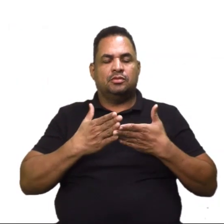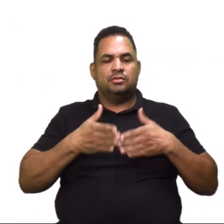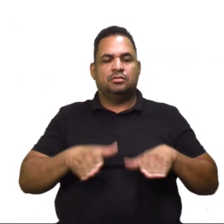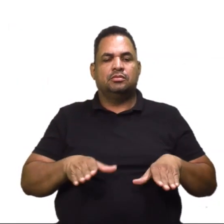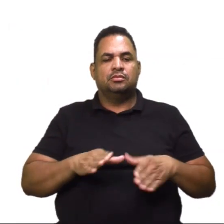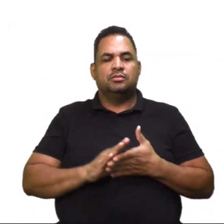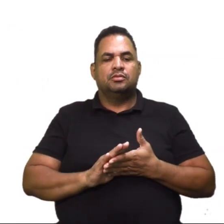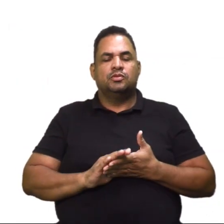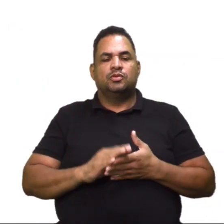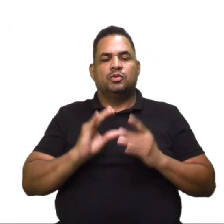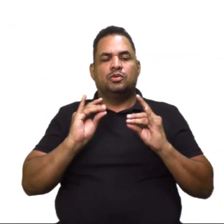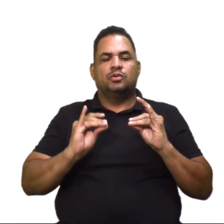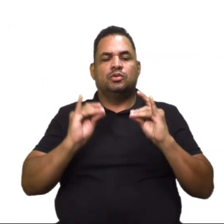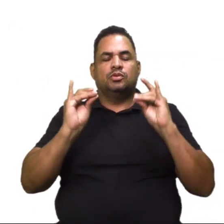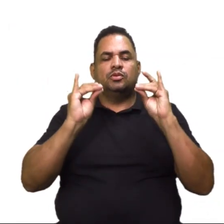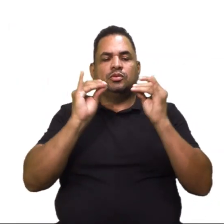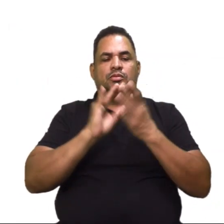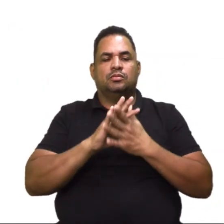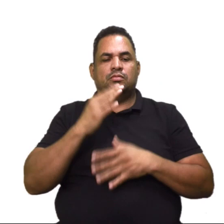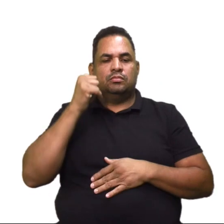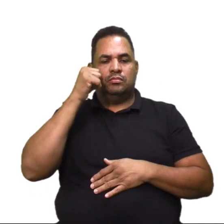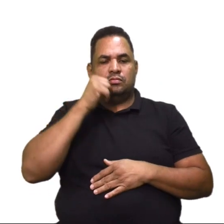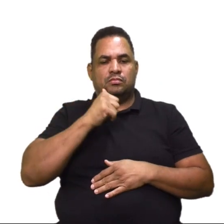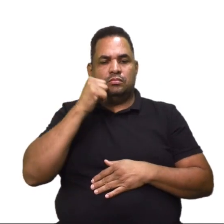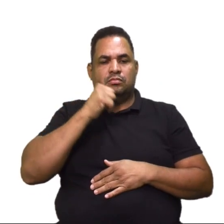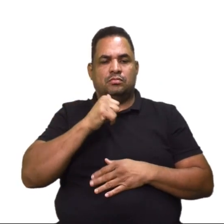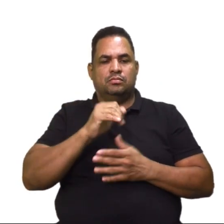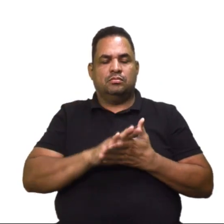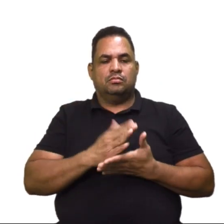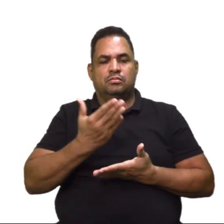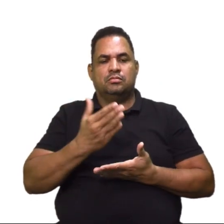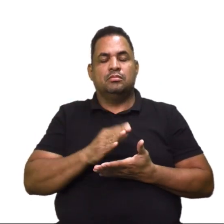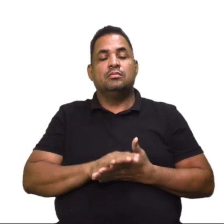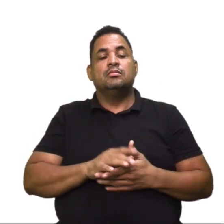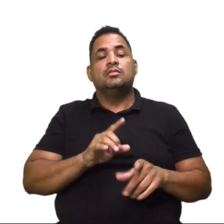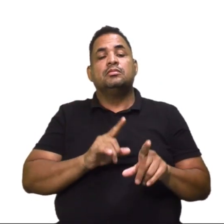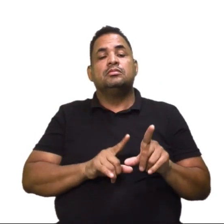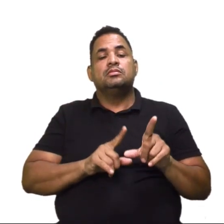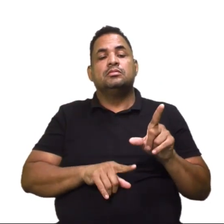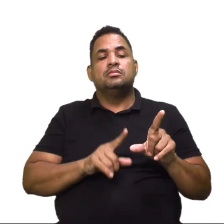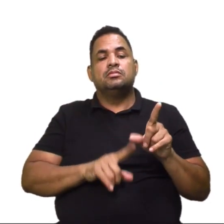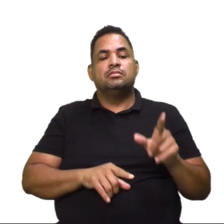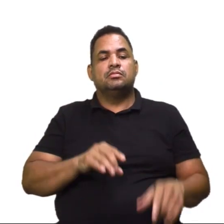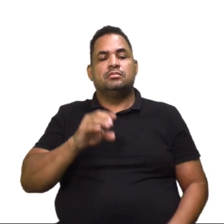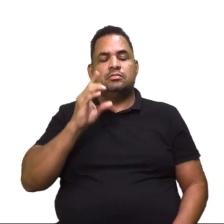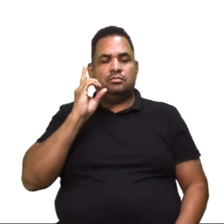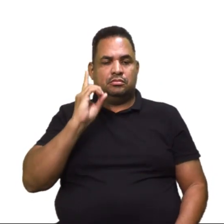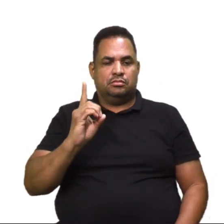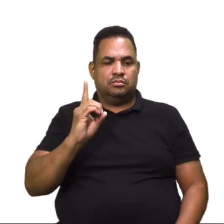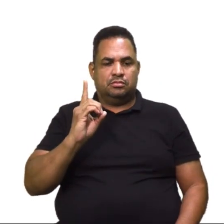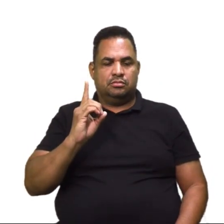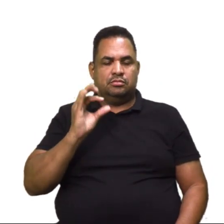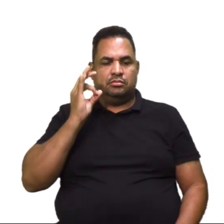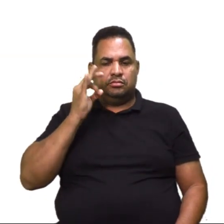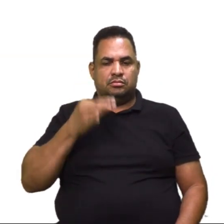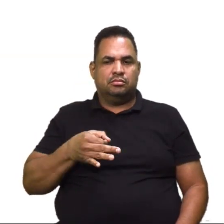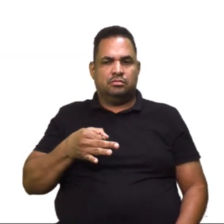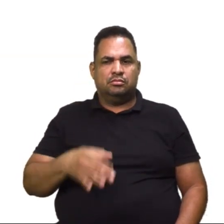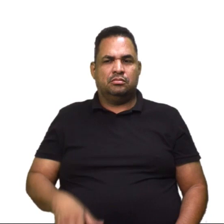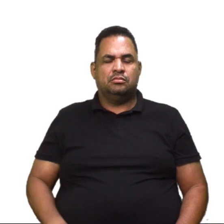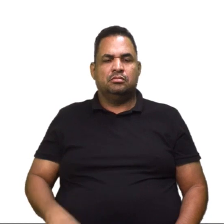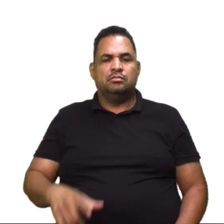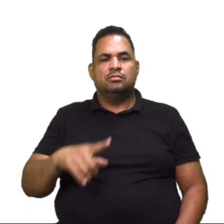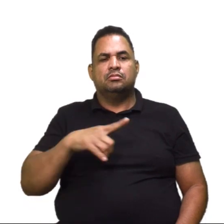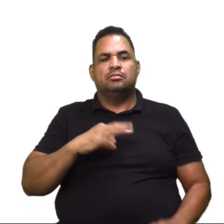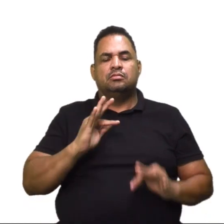hormônio feminino, estrogênio e progesterona é a nossa alternativa correta, letra D. E nós temos a